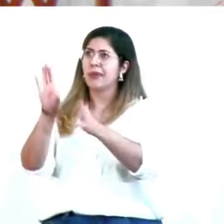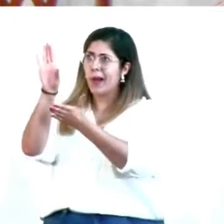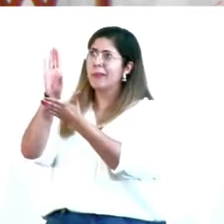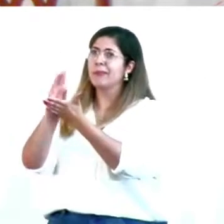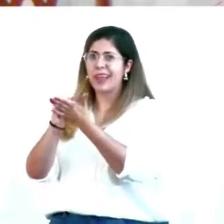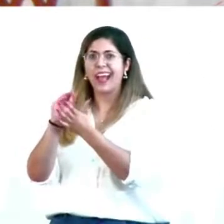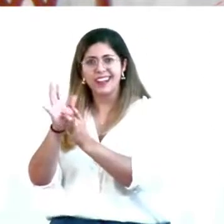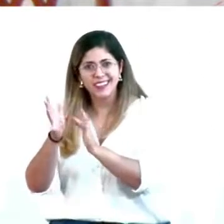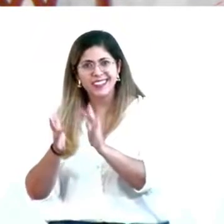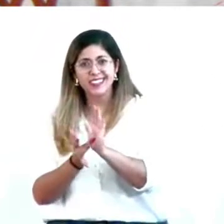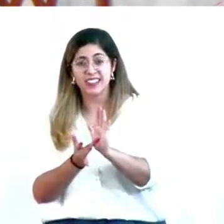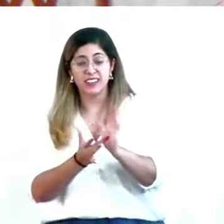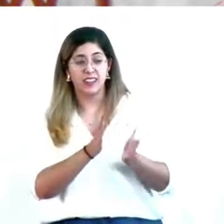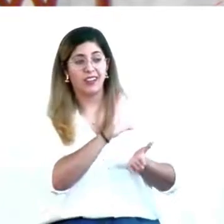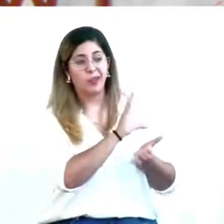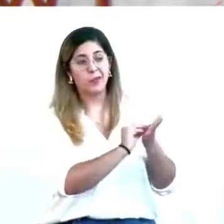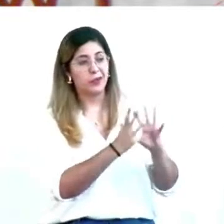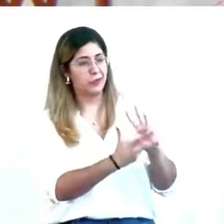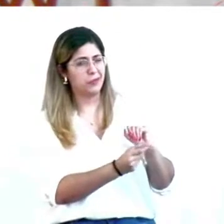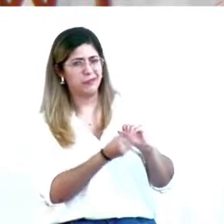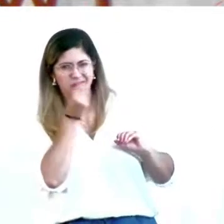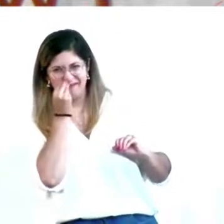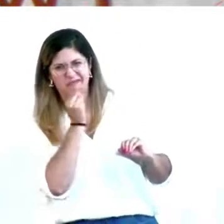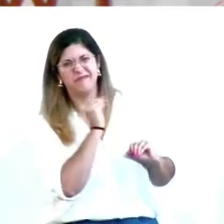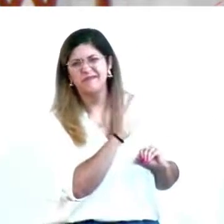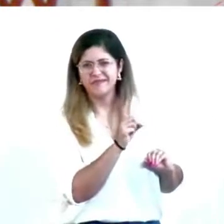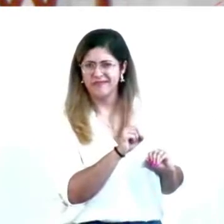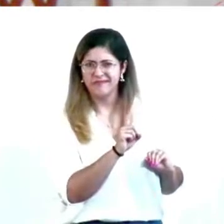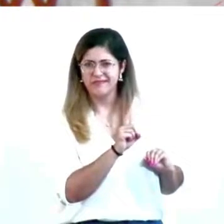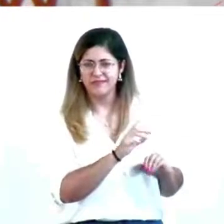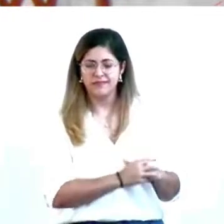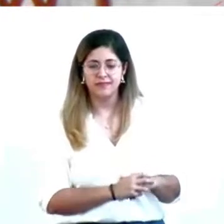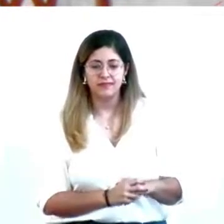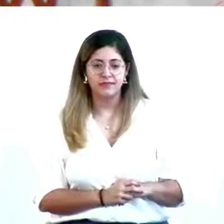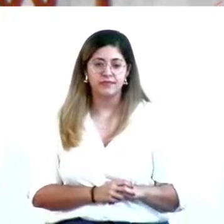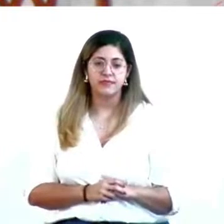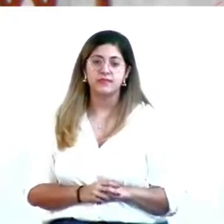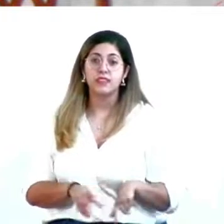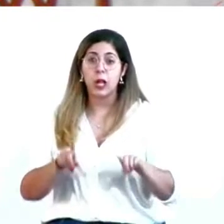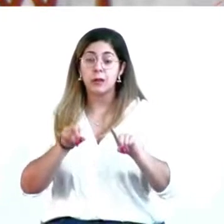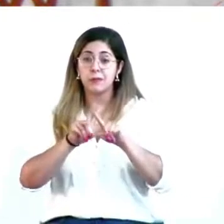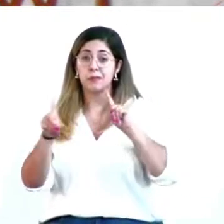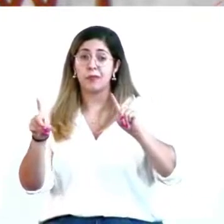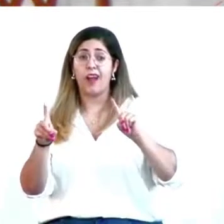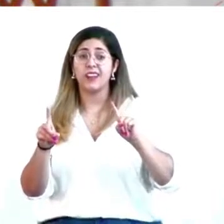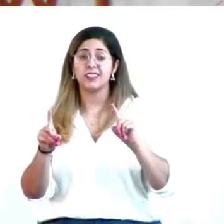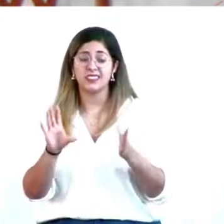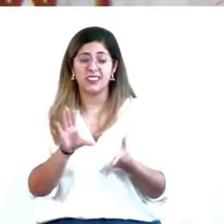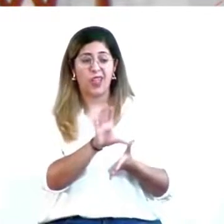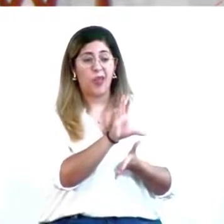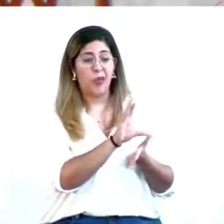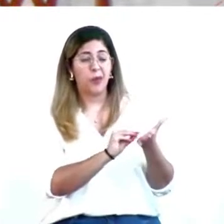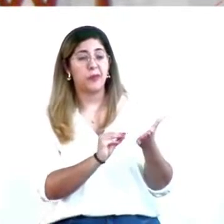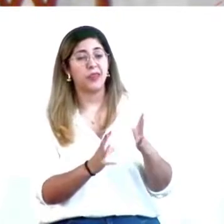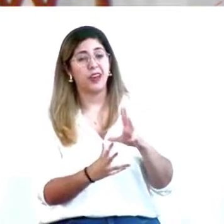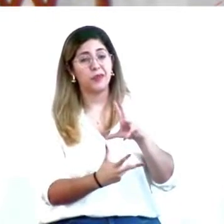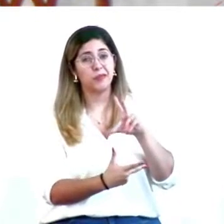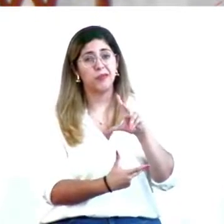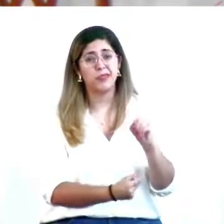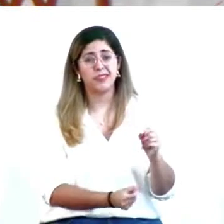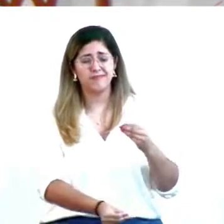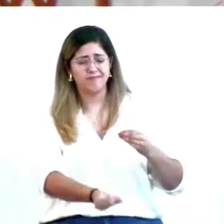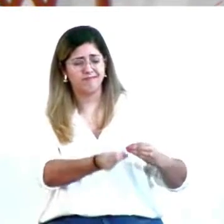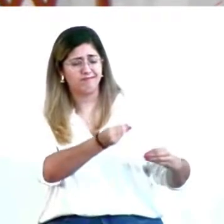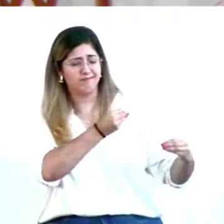não o mundo. Porque imitar o mundo é ser mundo e imundo. Imitar